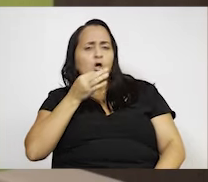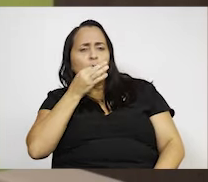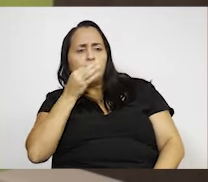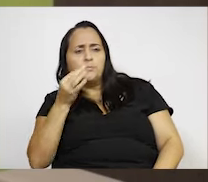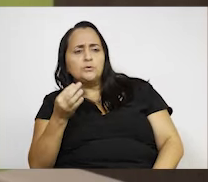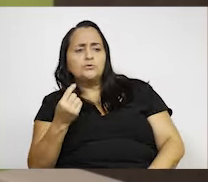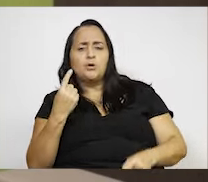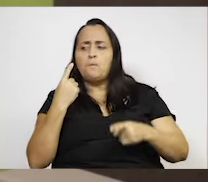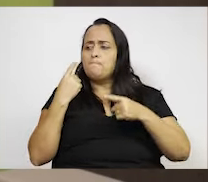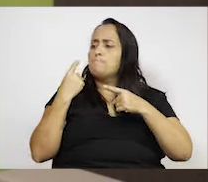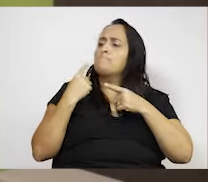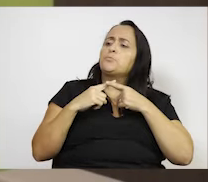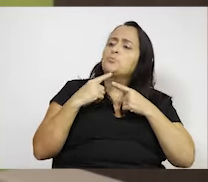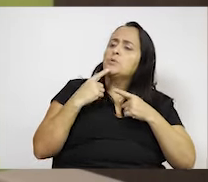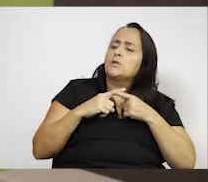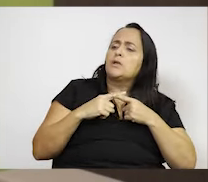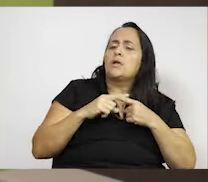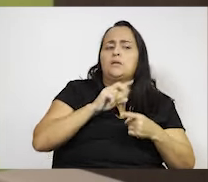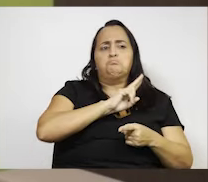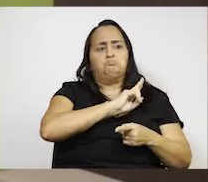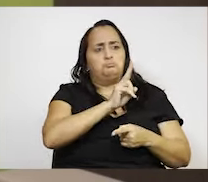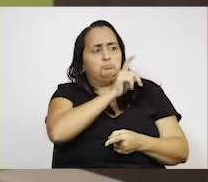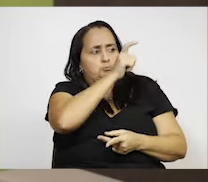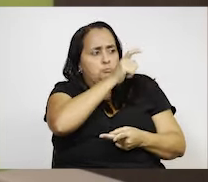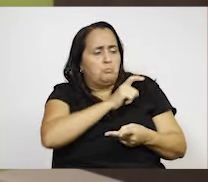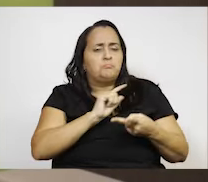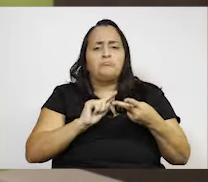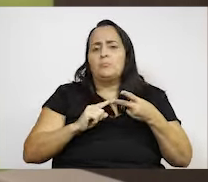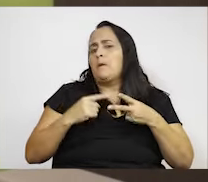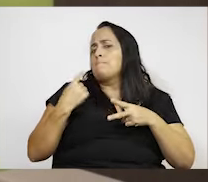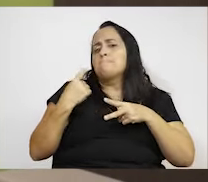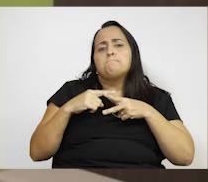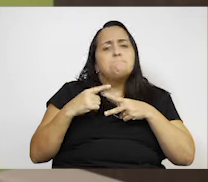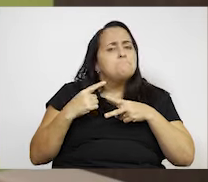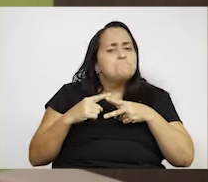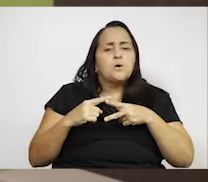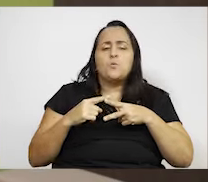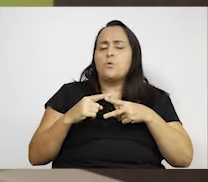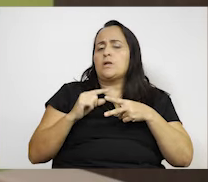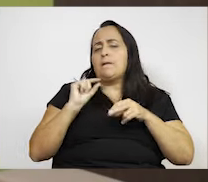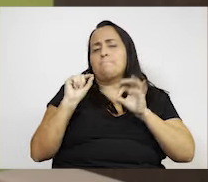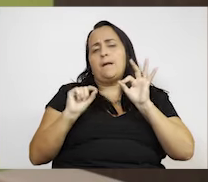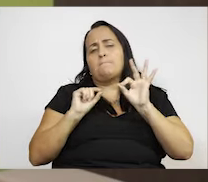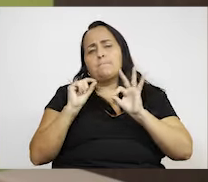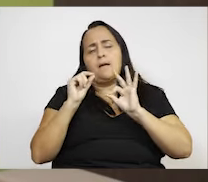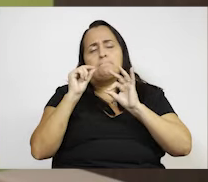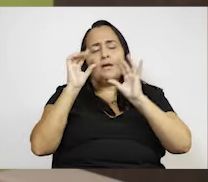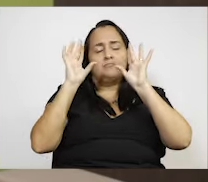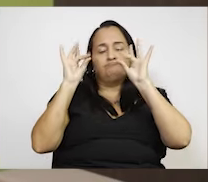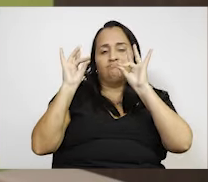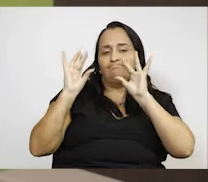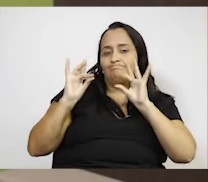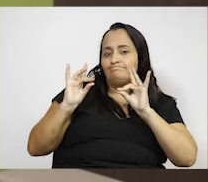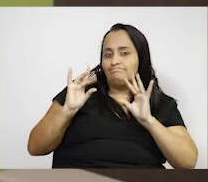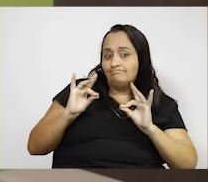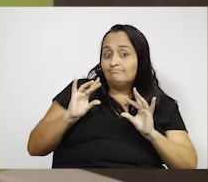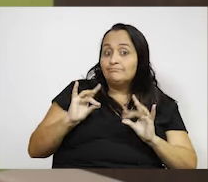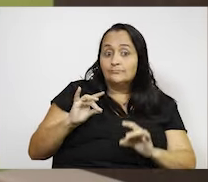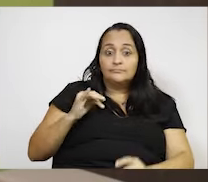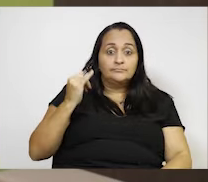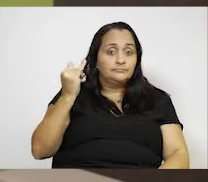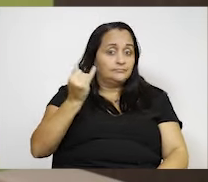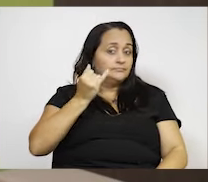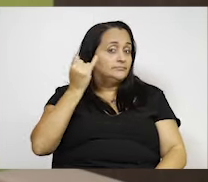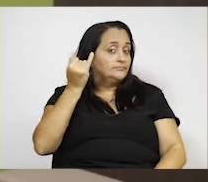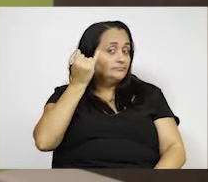notícia, diante de uma entrevista ou de uma reportagem, não se sustenta, ou seja, não é algo, né, que tenha